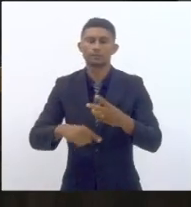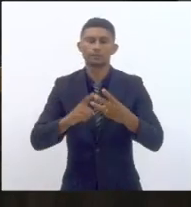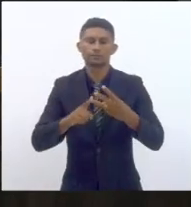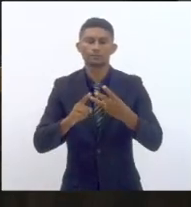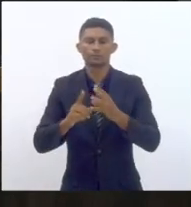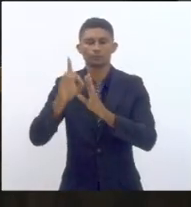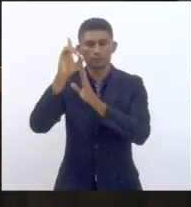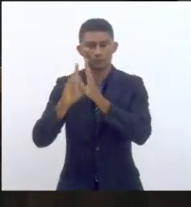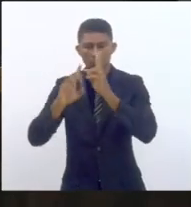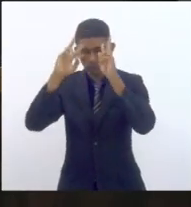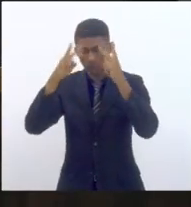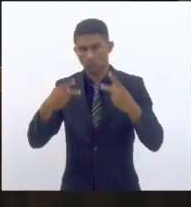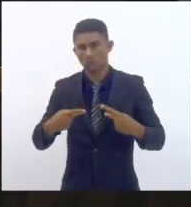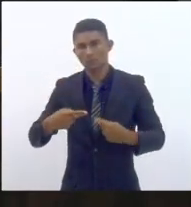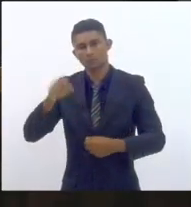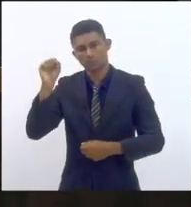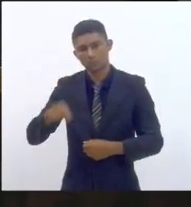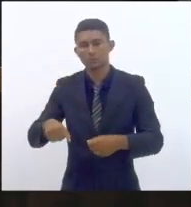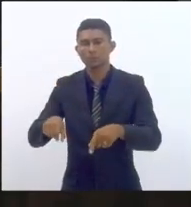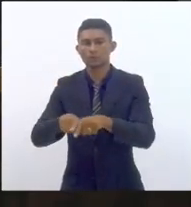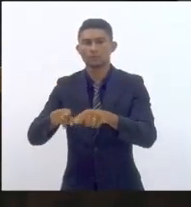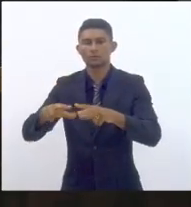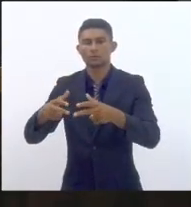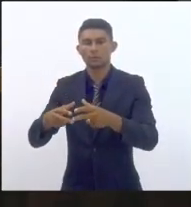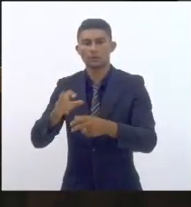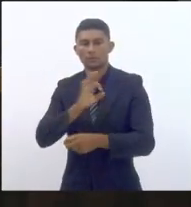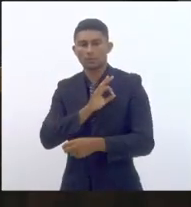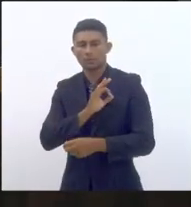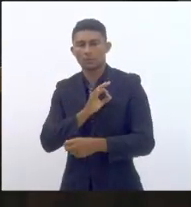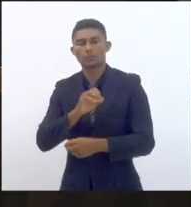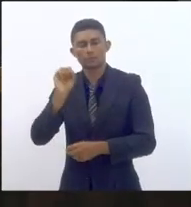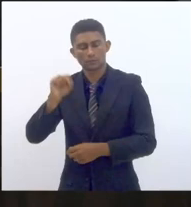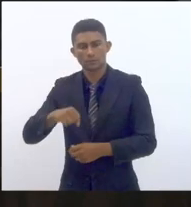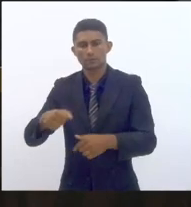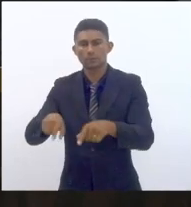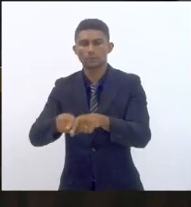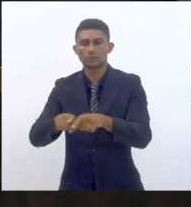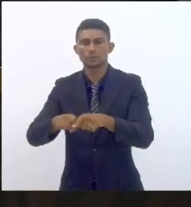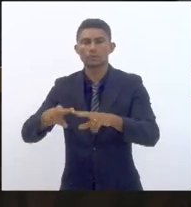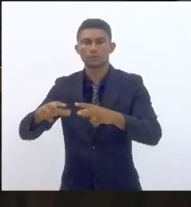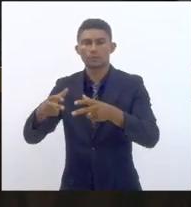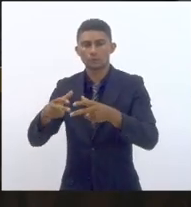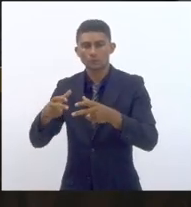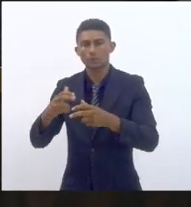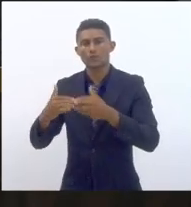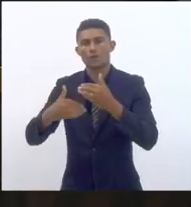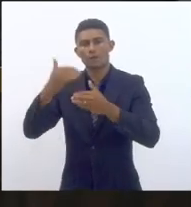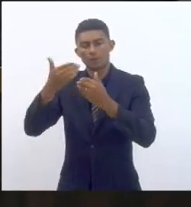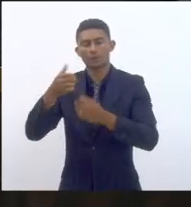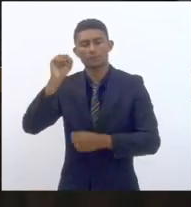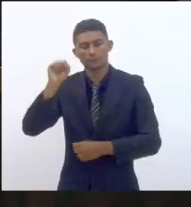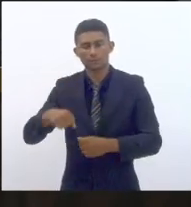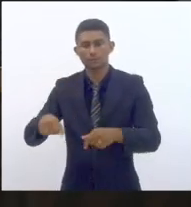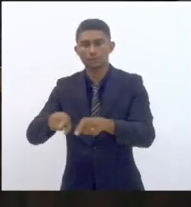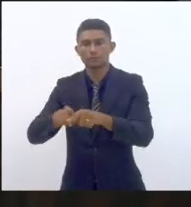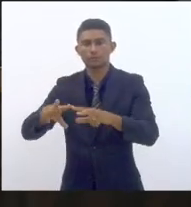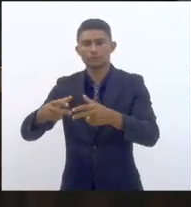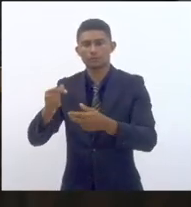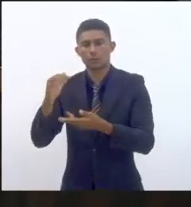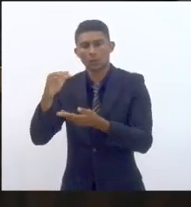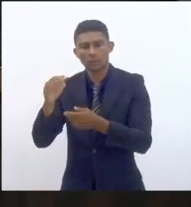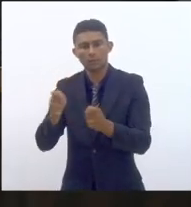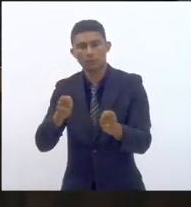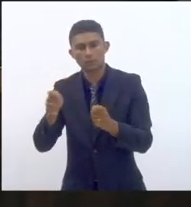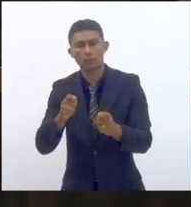cidadania, favorável. De segurança pública, assunto de polícia, favorável. De assuntos municipais, desenvolvimento regional, favorável. De orçamento, finanças, fiscalização financeira e